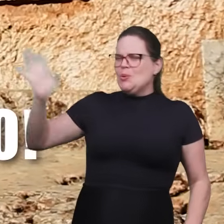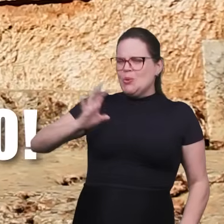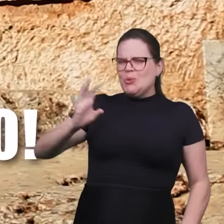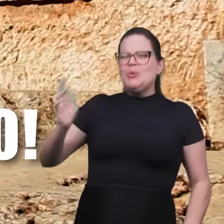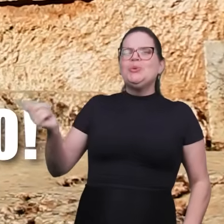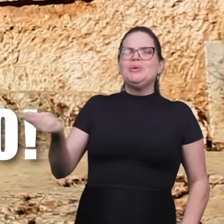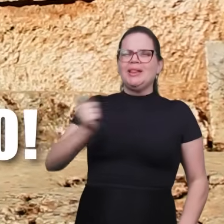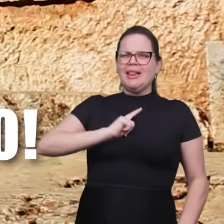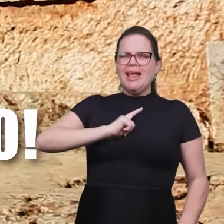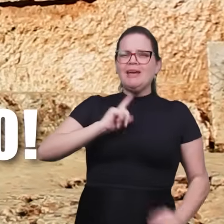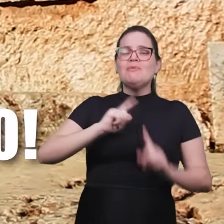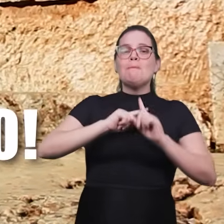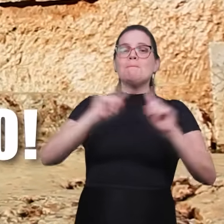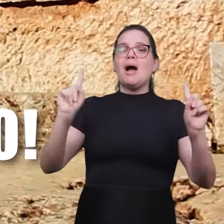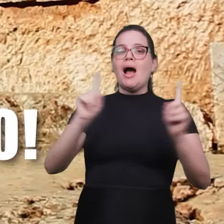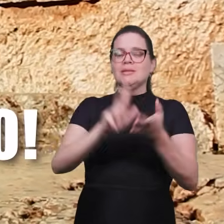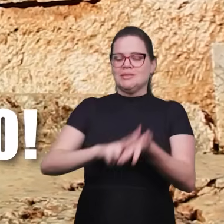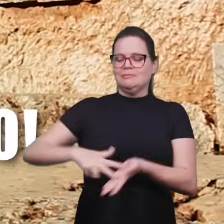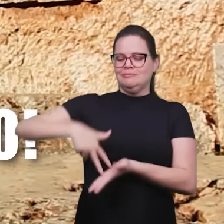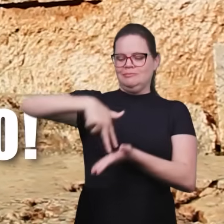Cristo está no